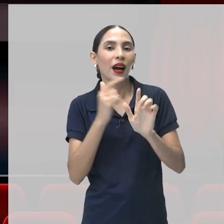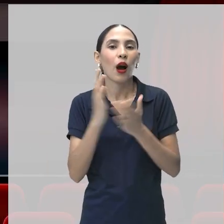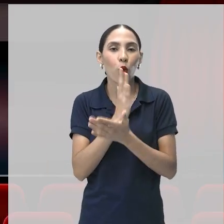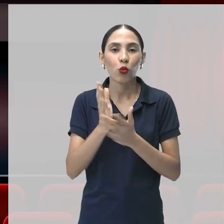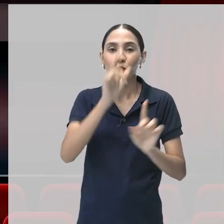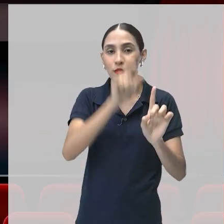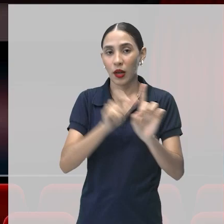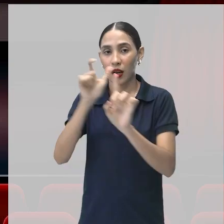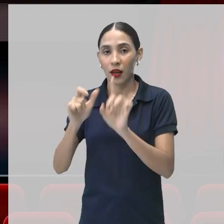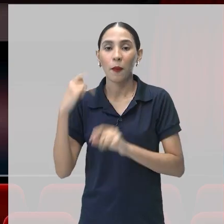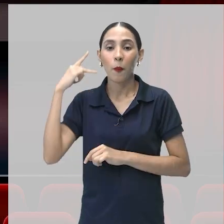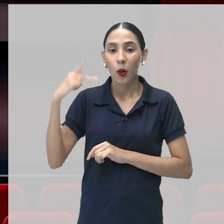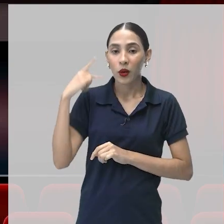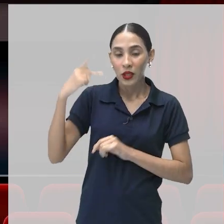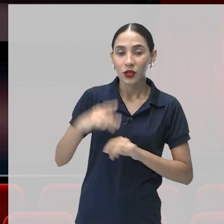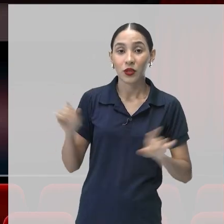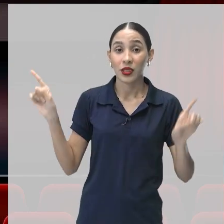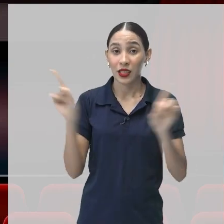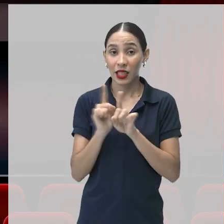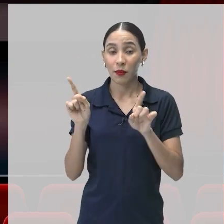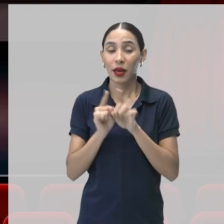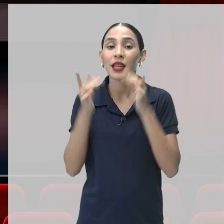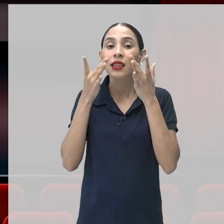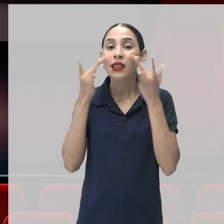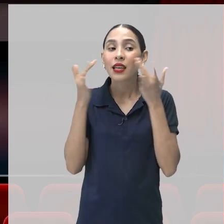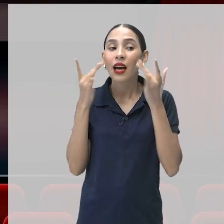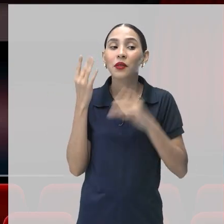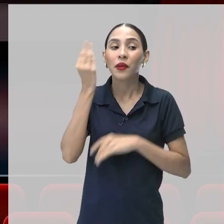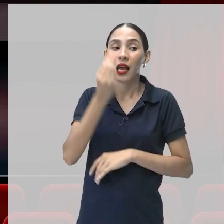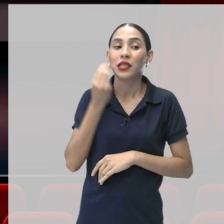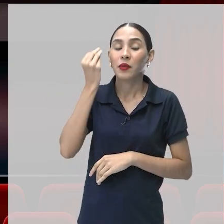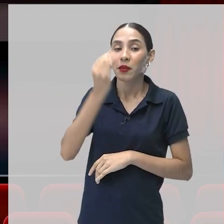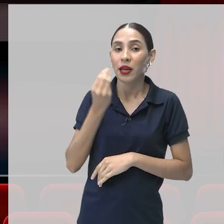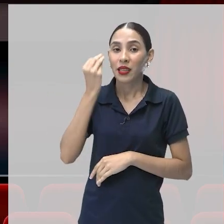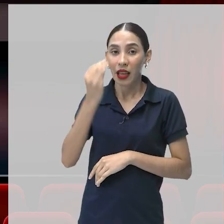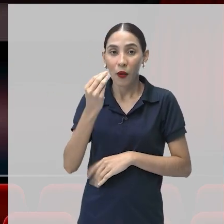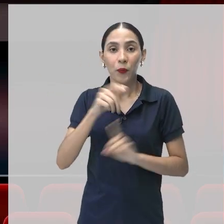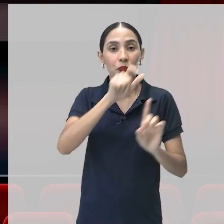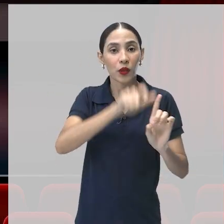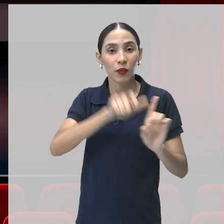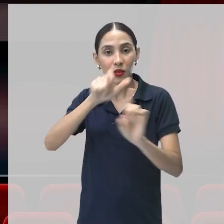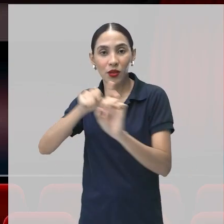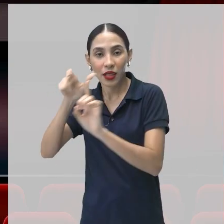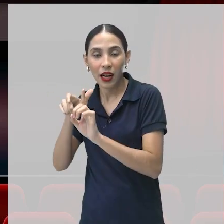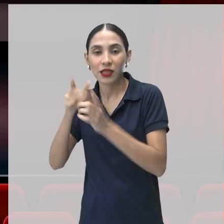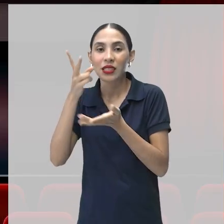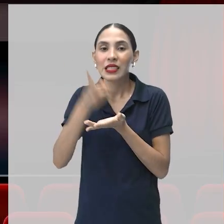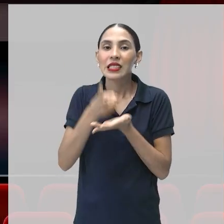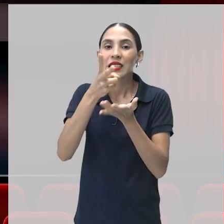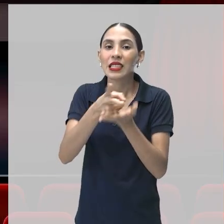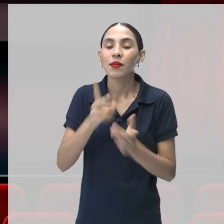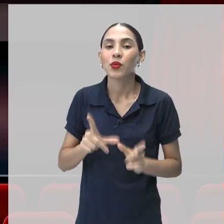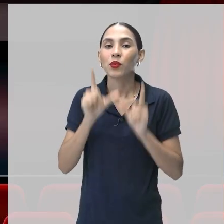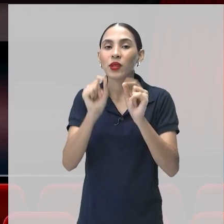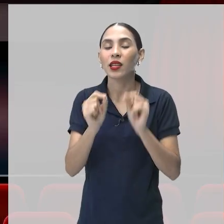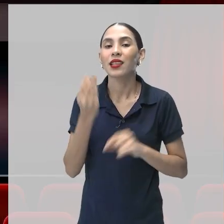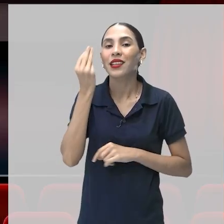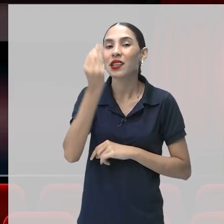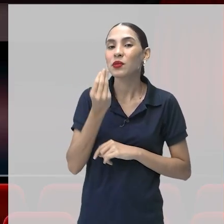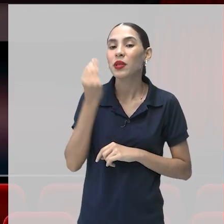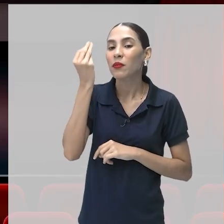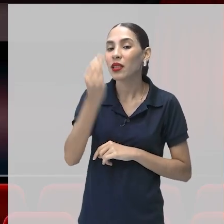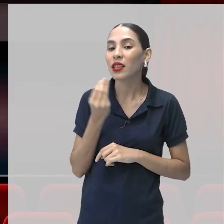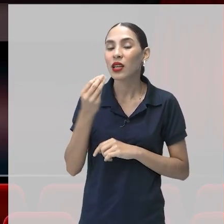políticos. E o teatro experimental, também que os personagens, eles estão sempre